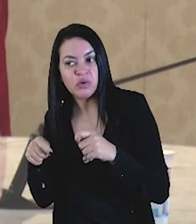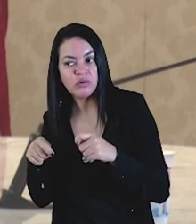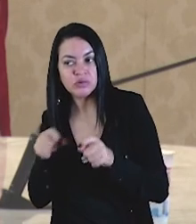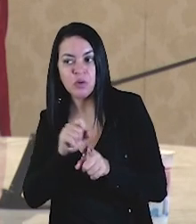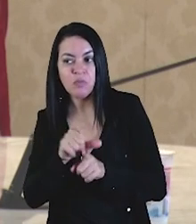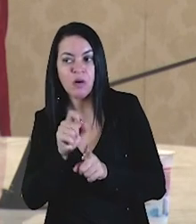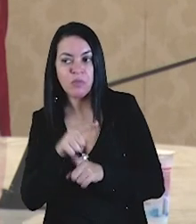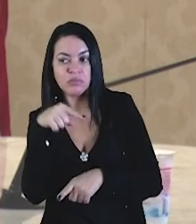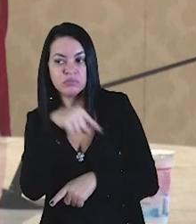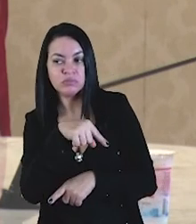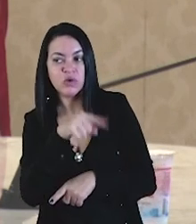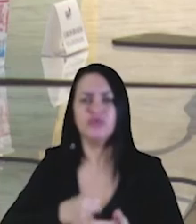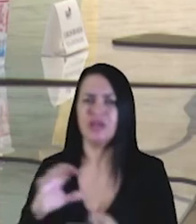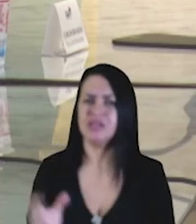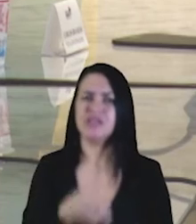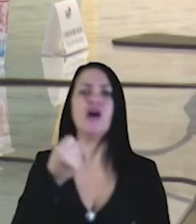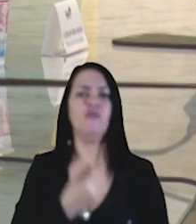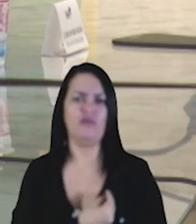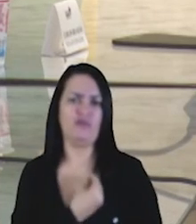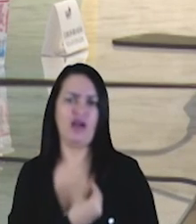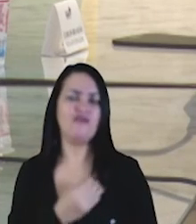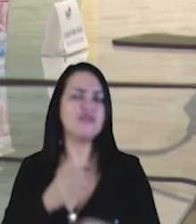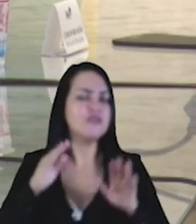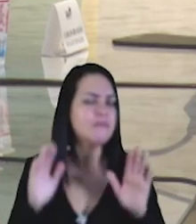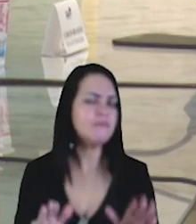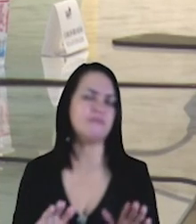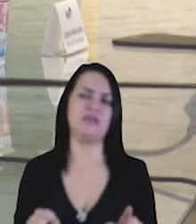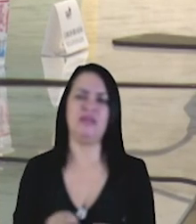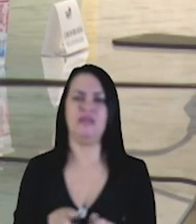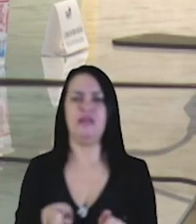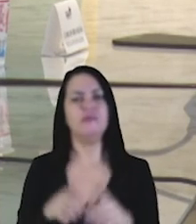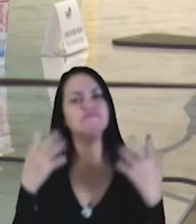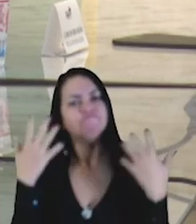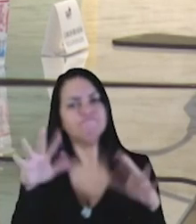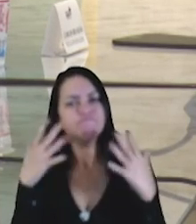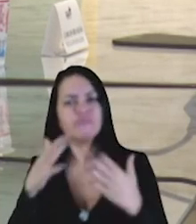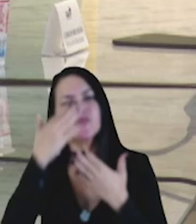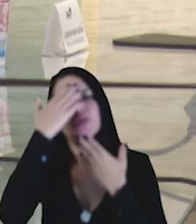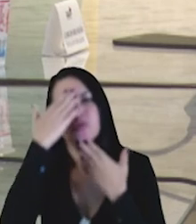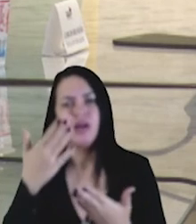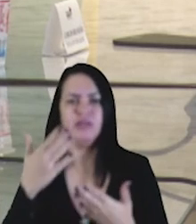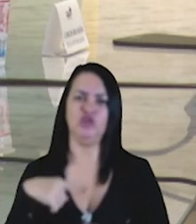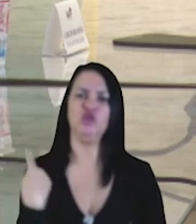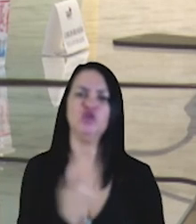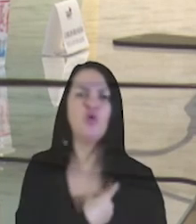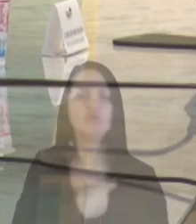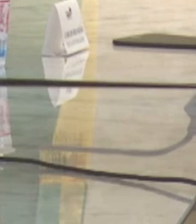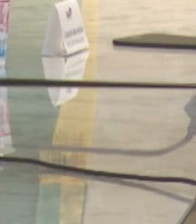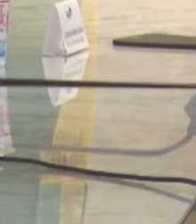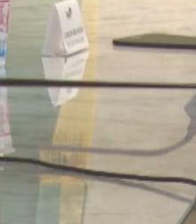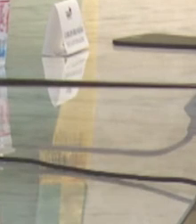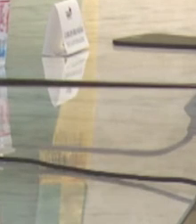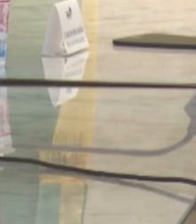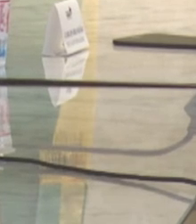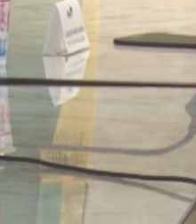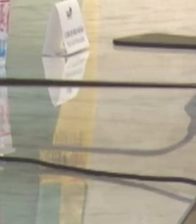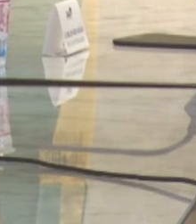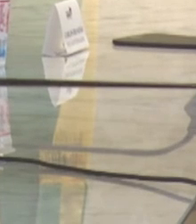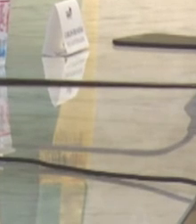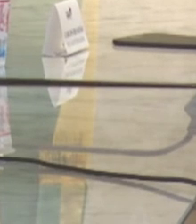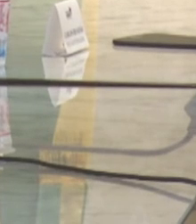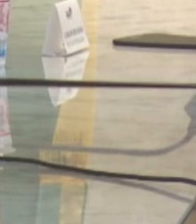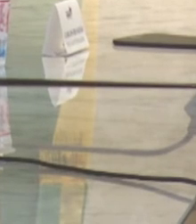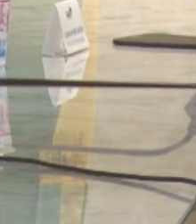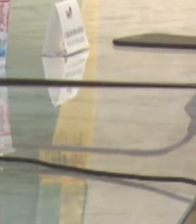desse restaurante pela cidade de Caxias também não pode deixar de enaltecer e agradecer ao nosso Governador a implantação de mais